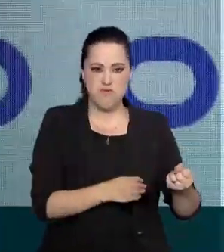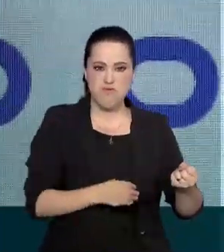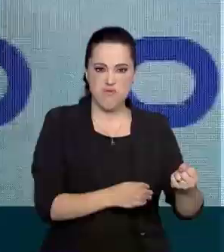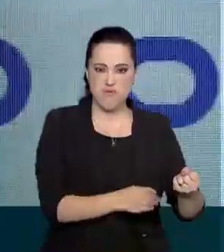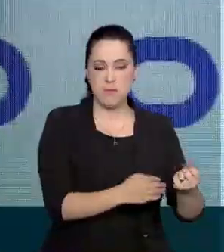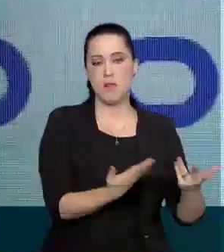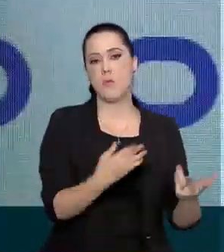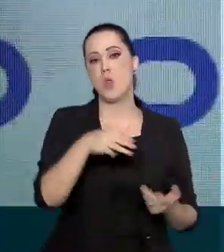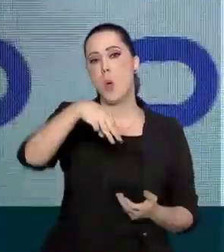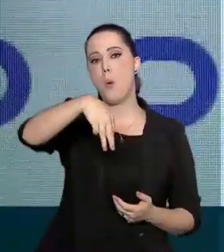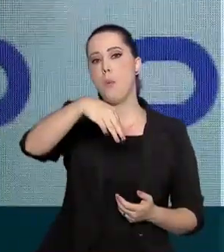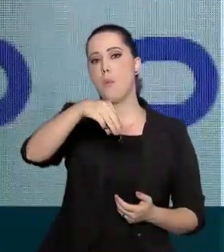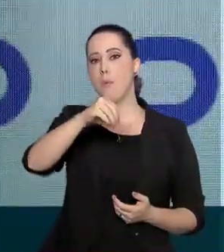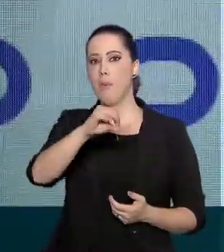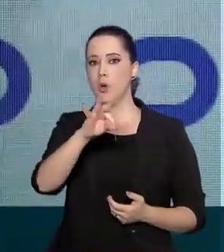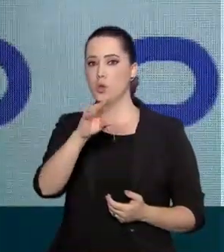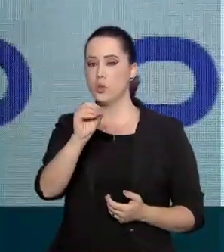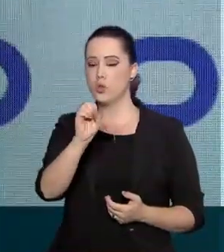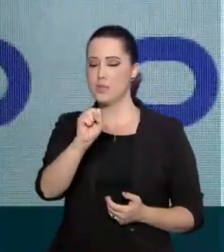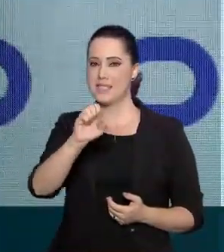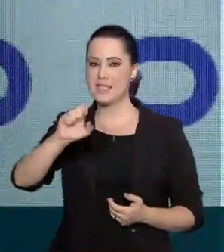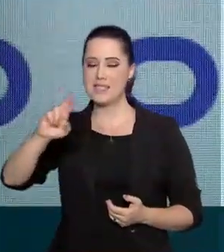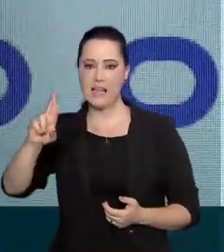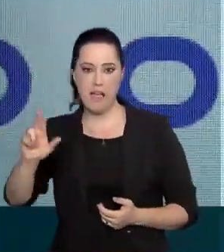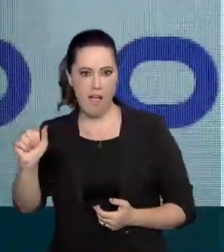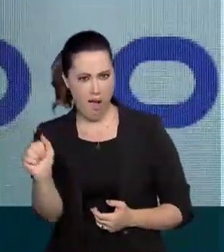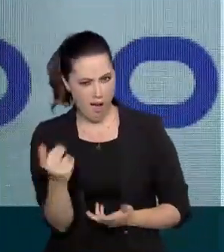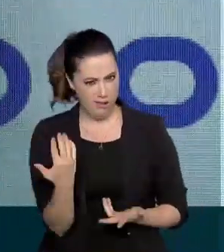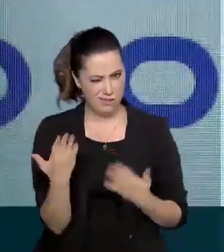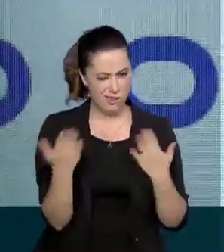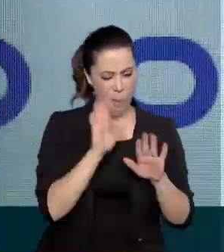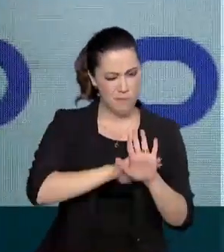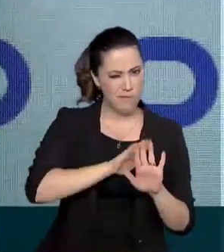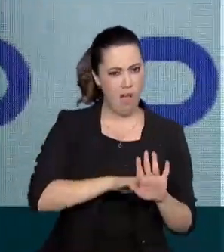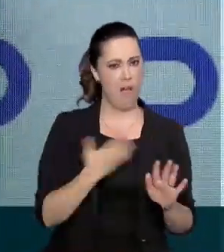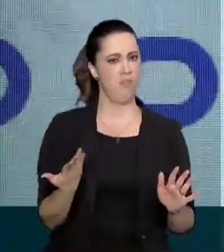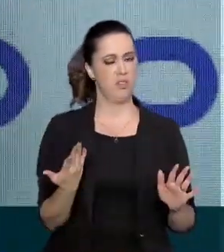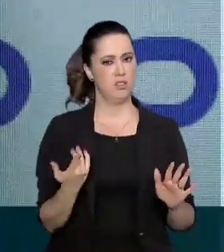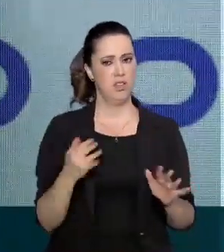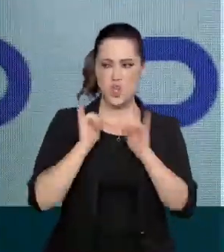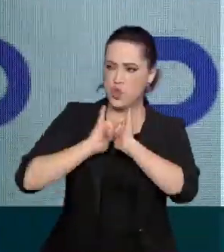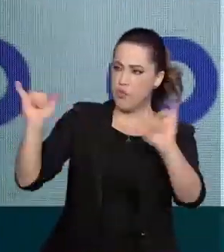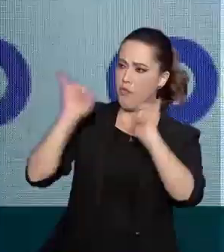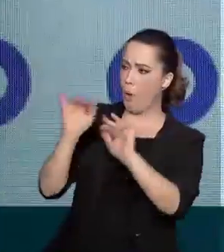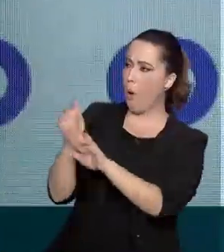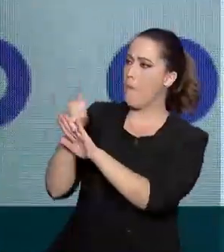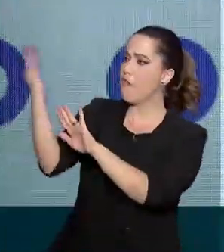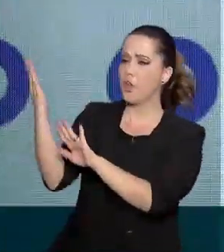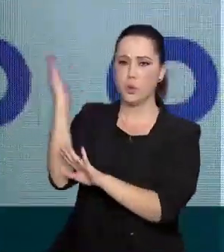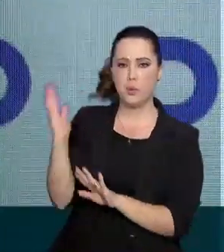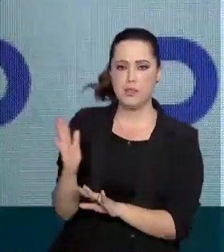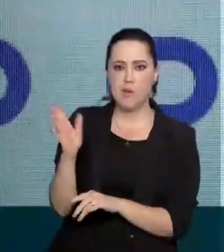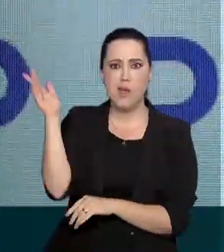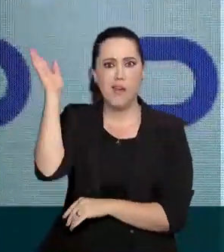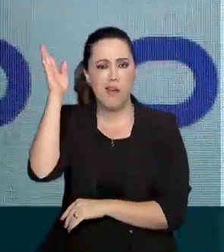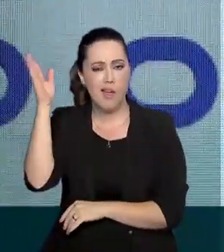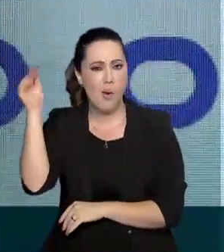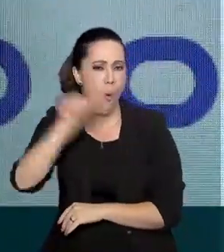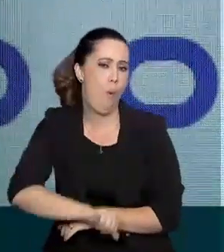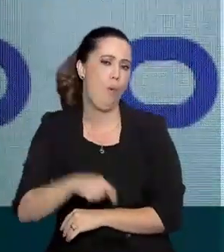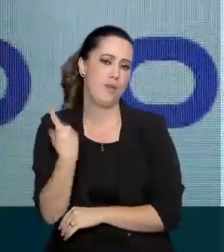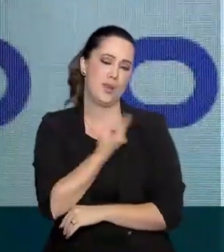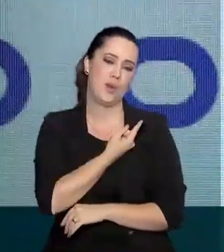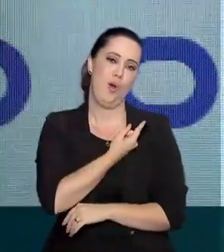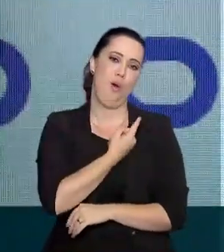Irmão do general Custer, tá? Divulga isso, é péssimo para a gente. Acabamos de assinar um acordo com o Mercosul, que